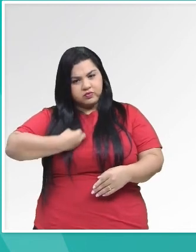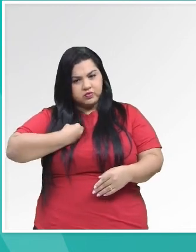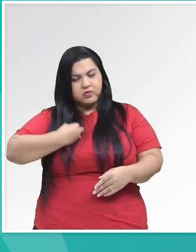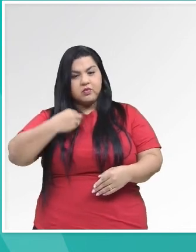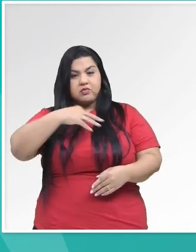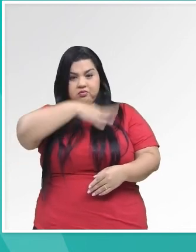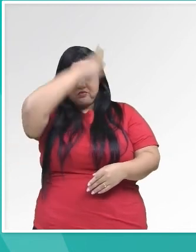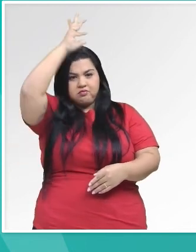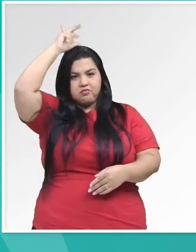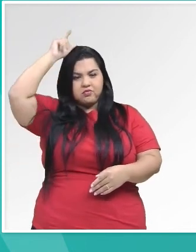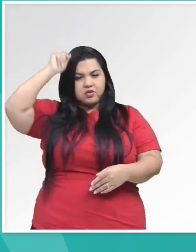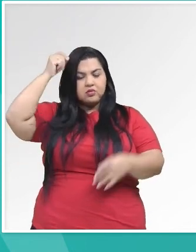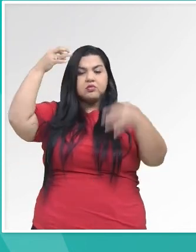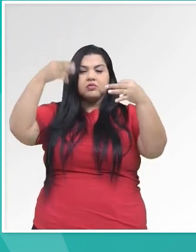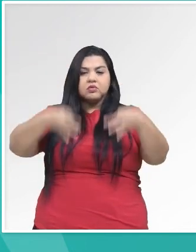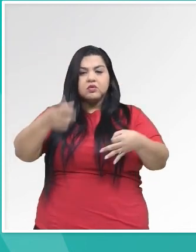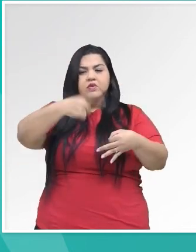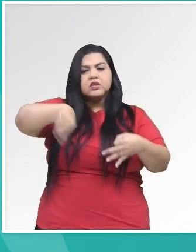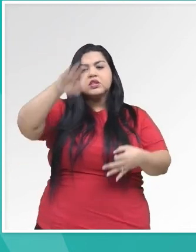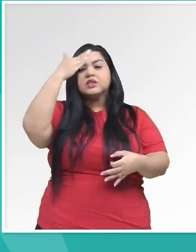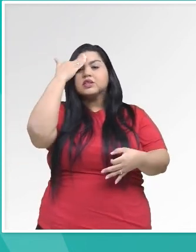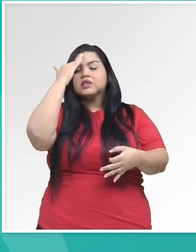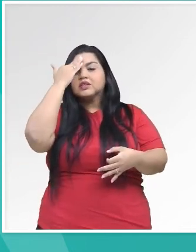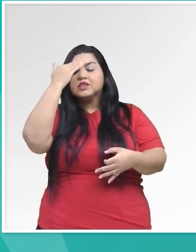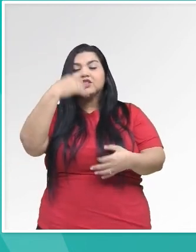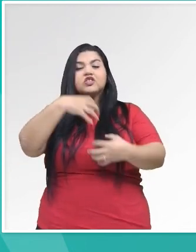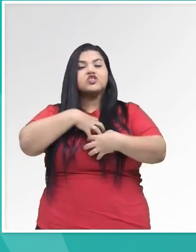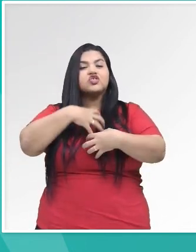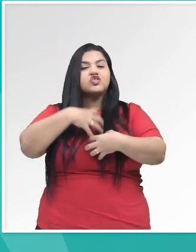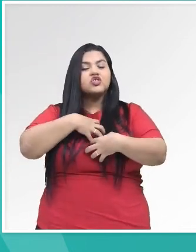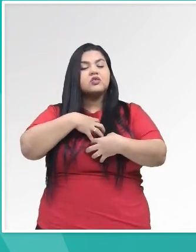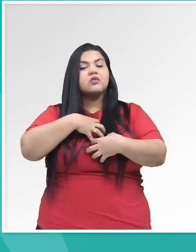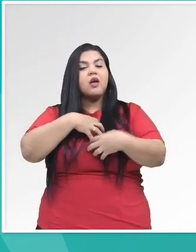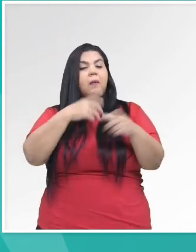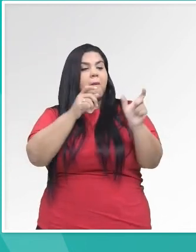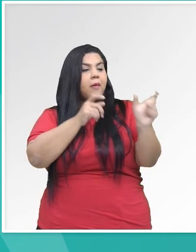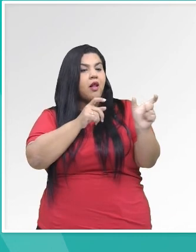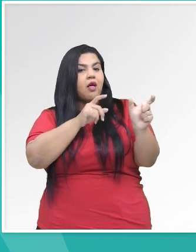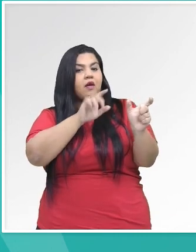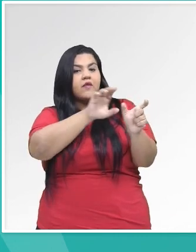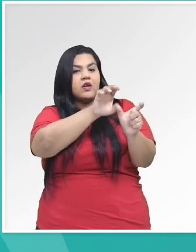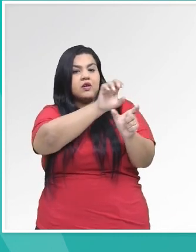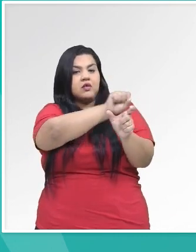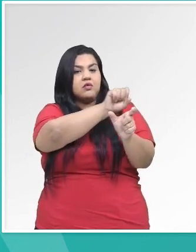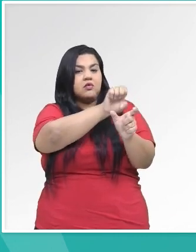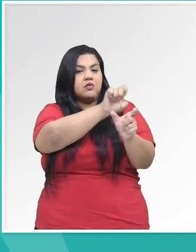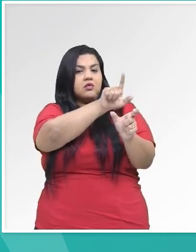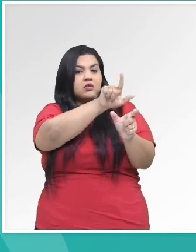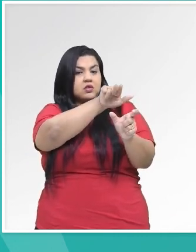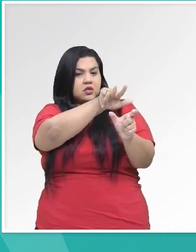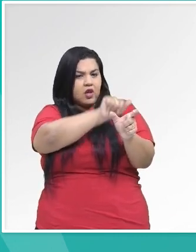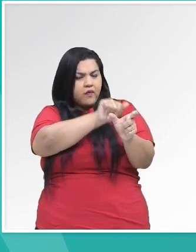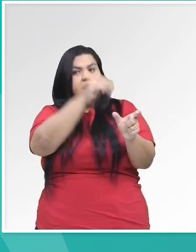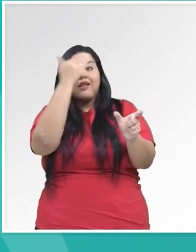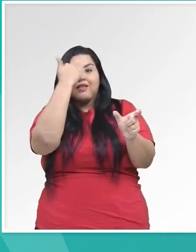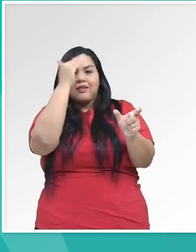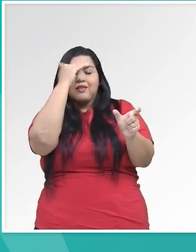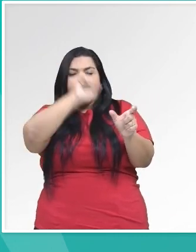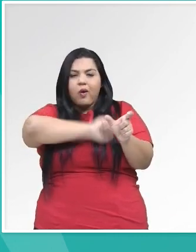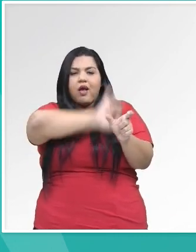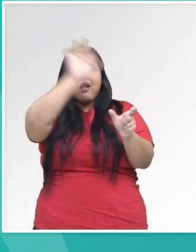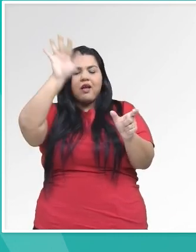tá certo? Então, você compreende o sentido da palavra selva no dicionário? Compreendeu, não é? E